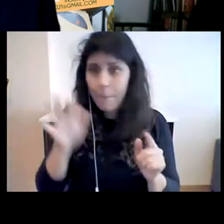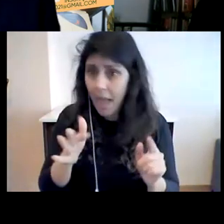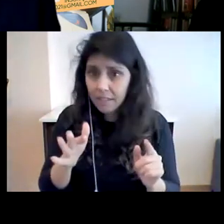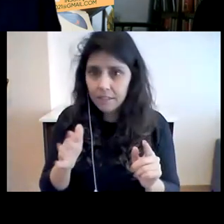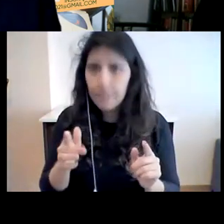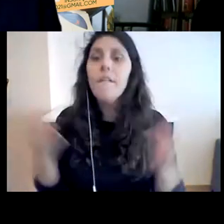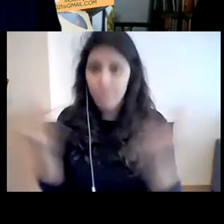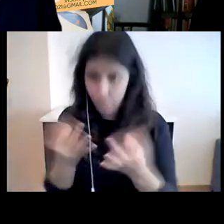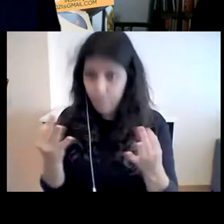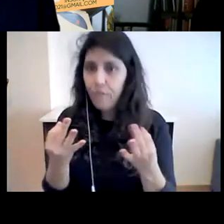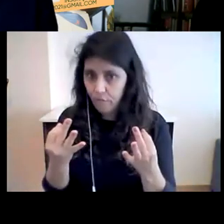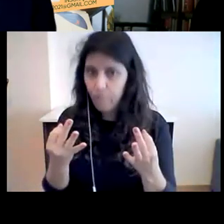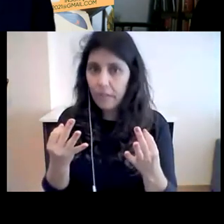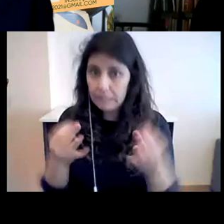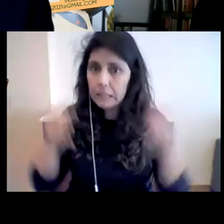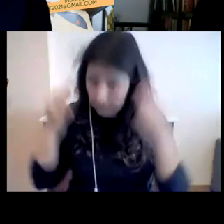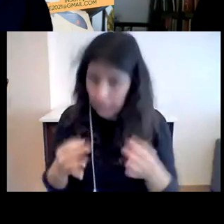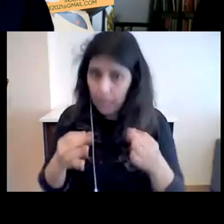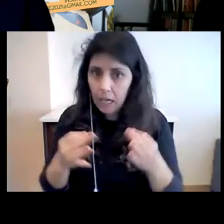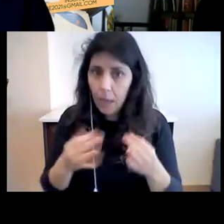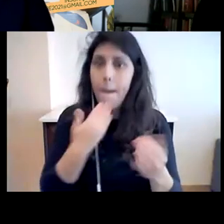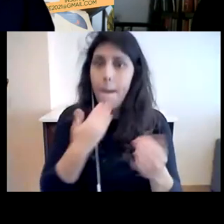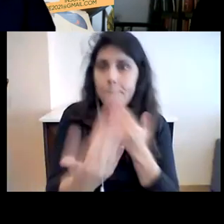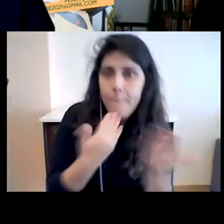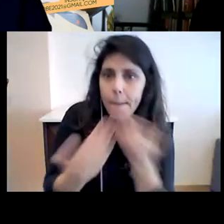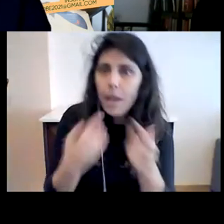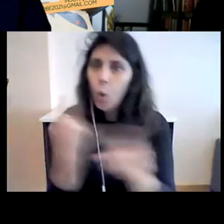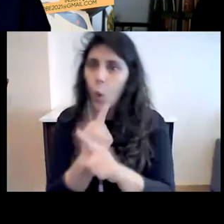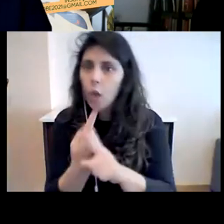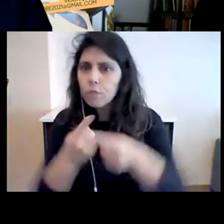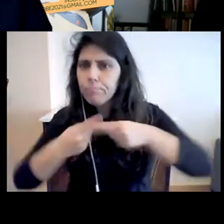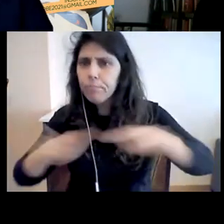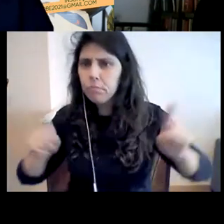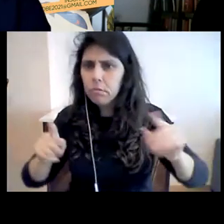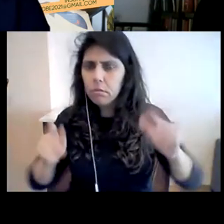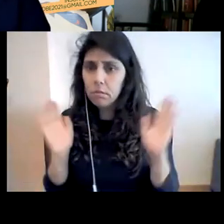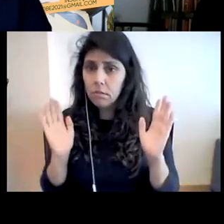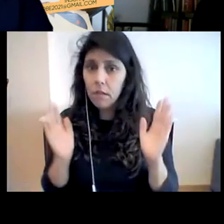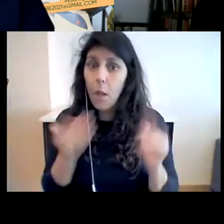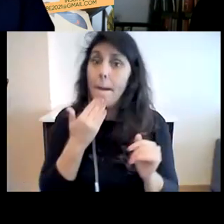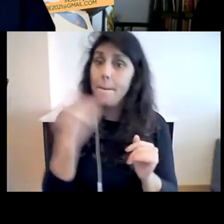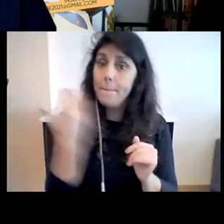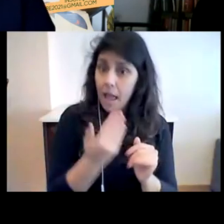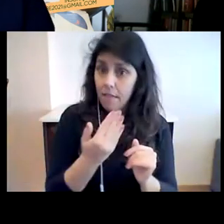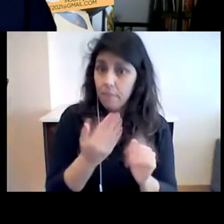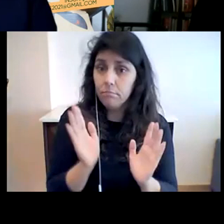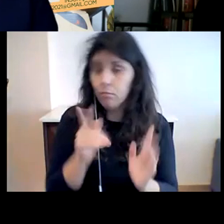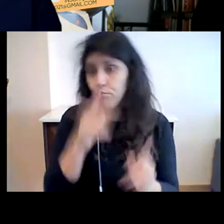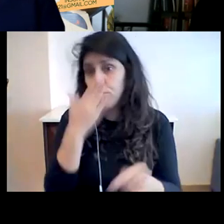facto, são solicitadas coisas contraditórias. É solicitado que, ao mesmo tempo,